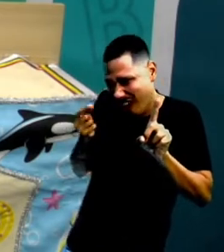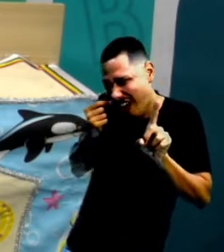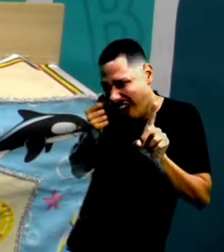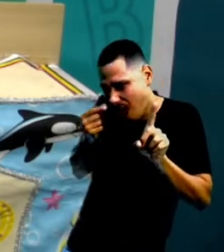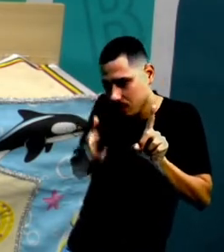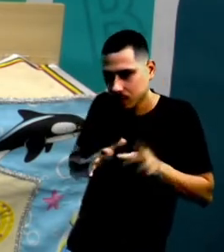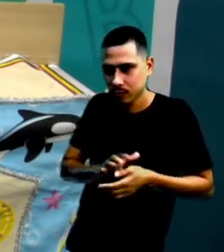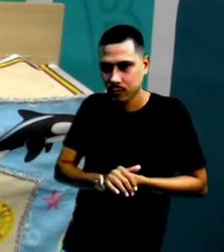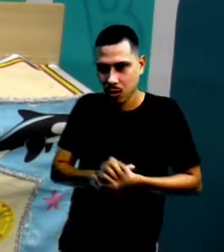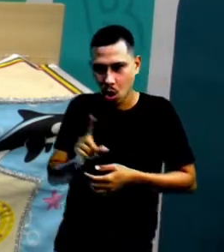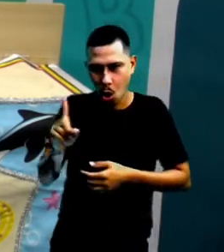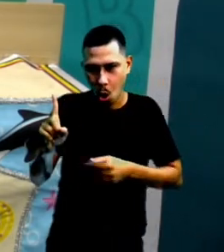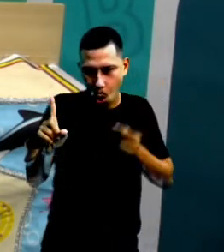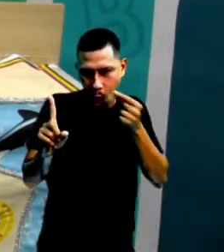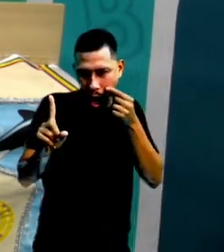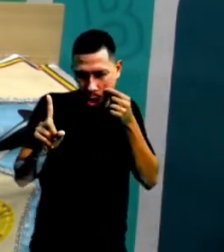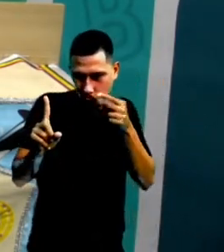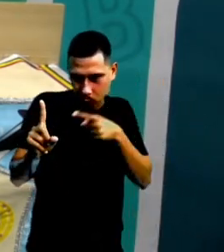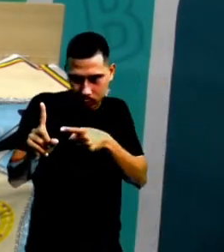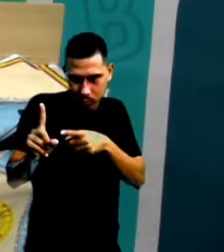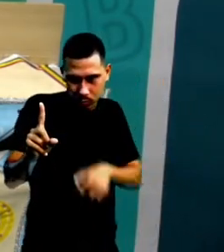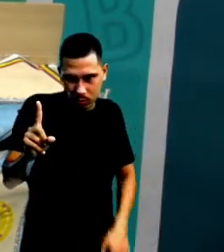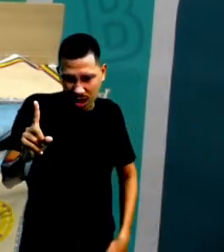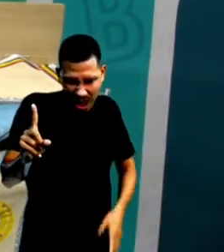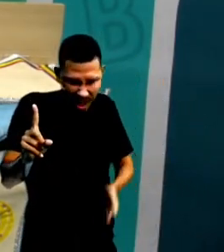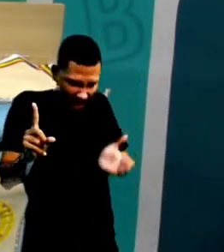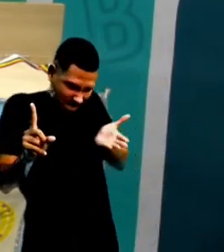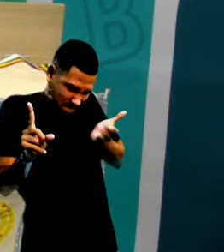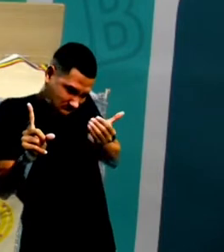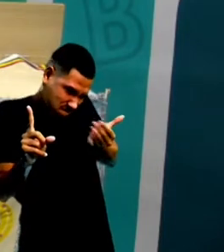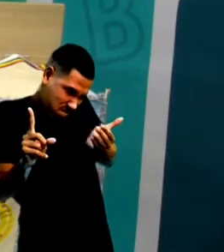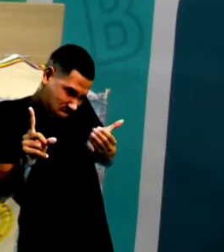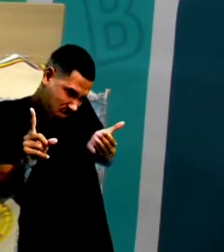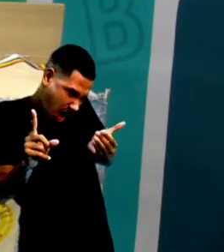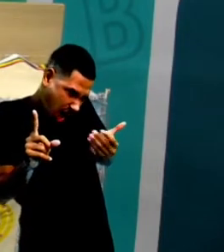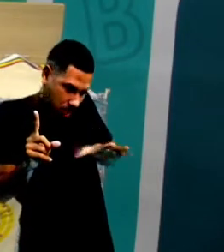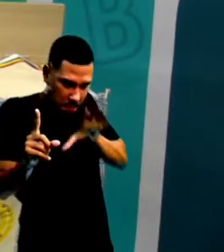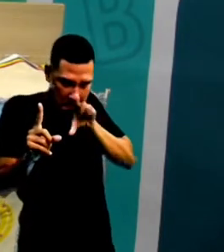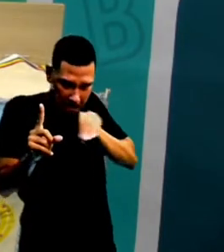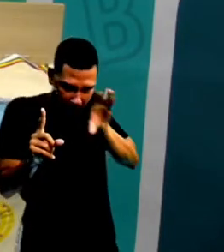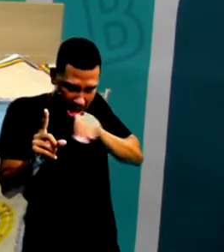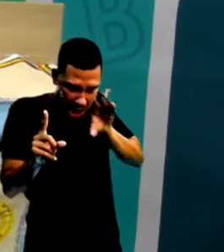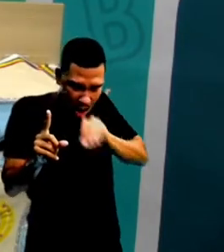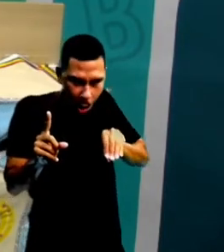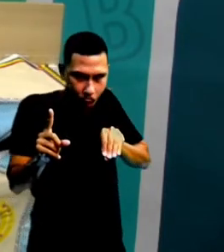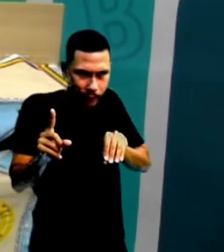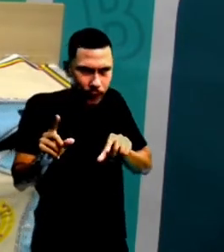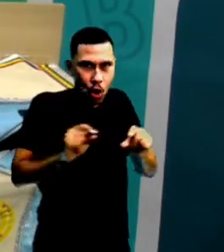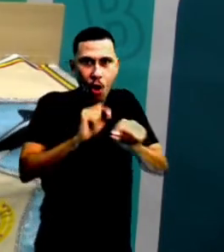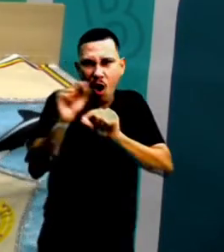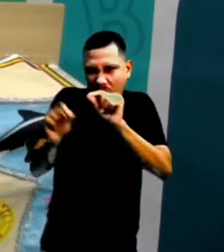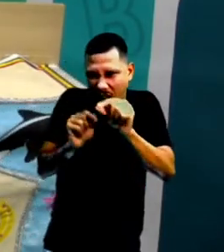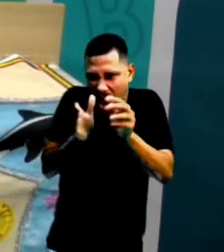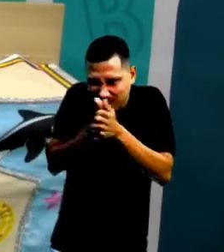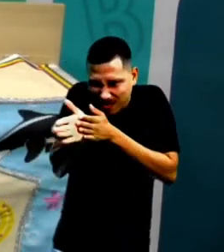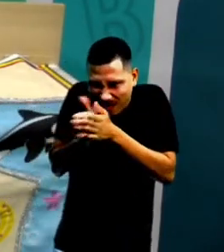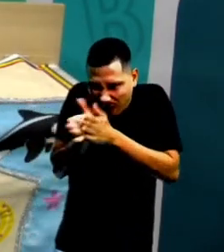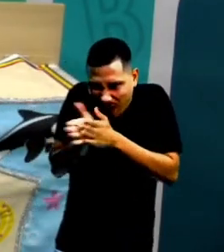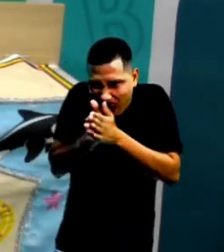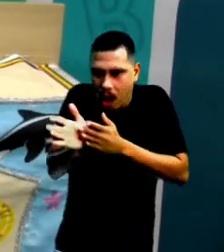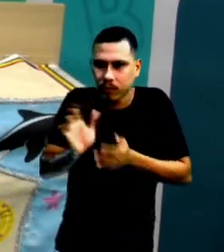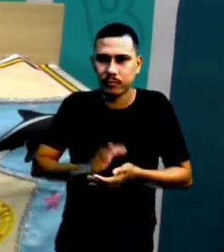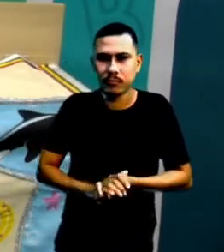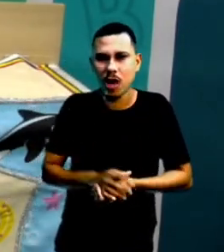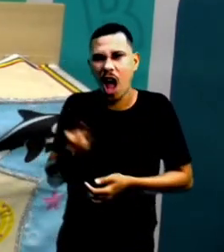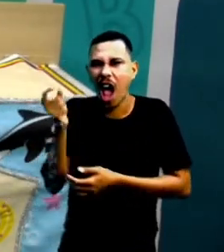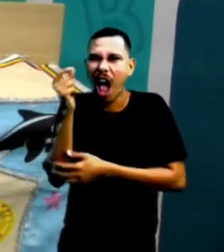O rato falou. Vem, pato! Eita, o que será que esses vão aprontar, hein, leiturinha?